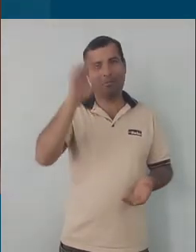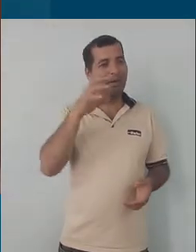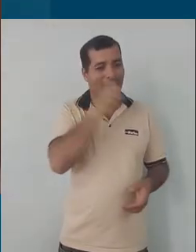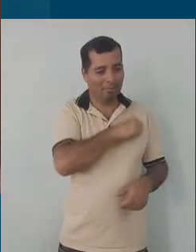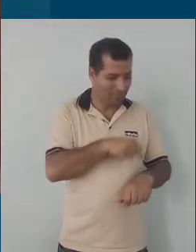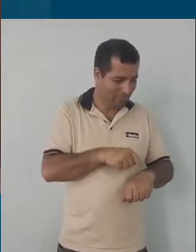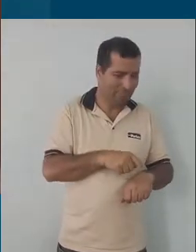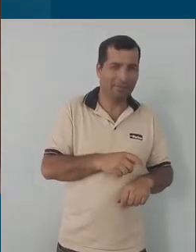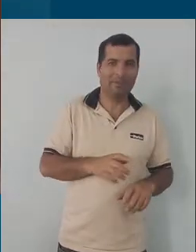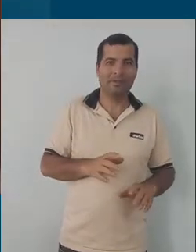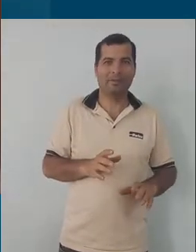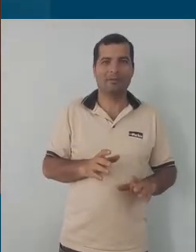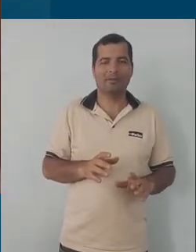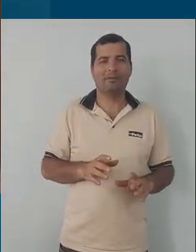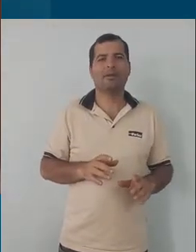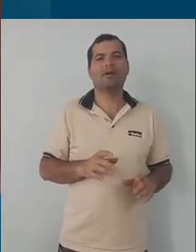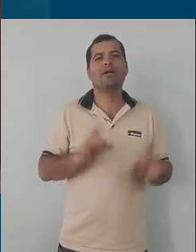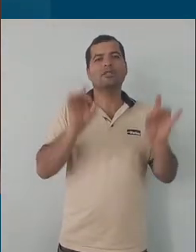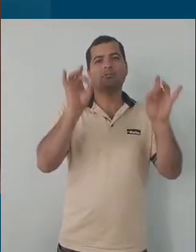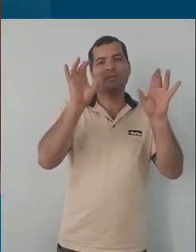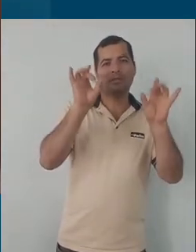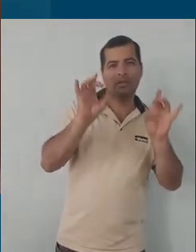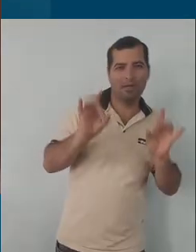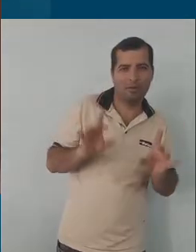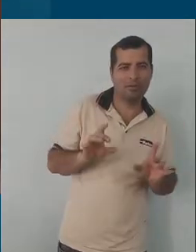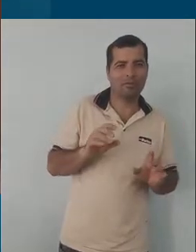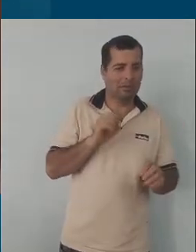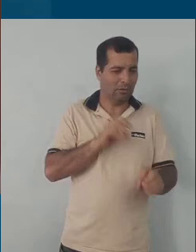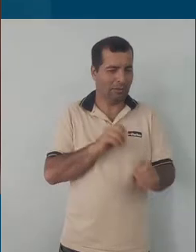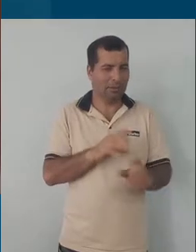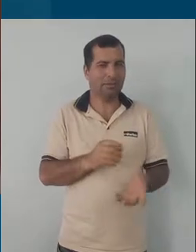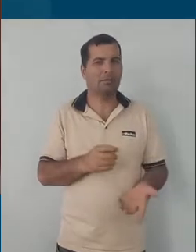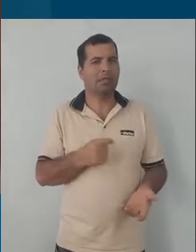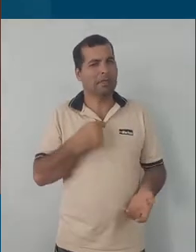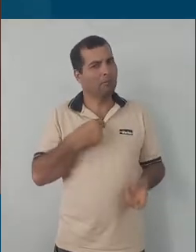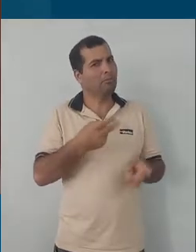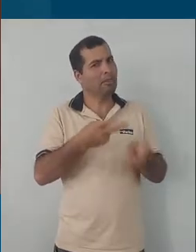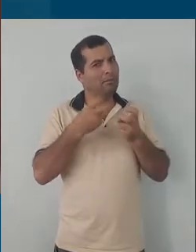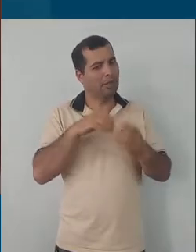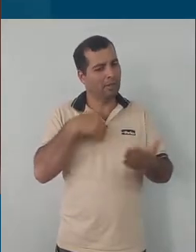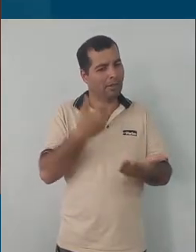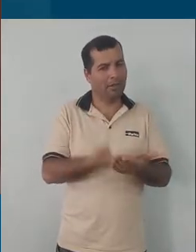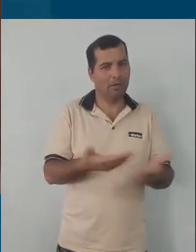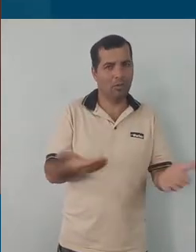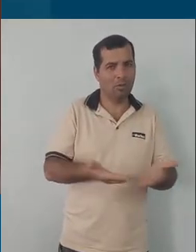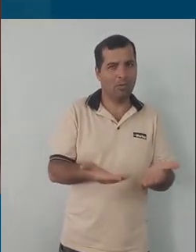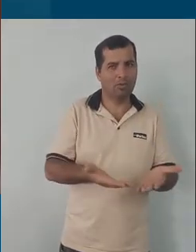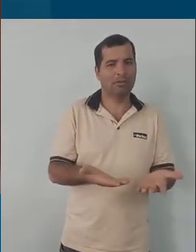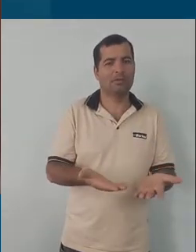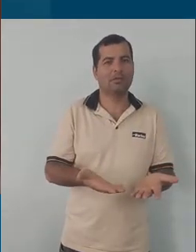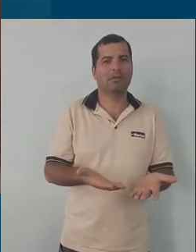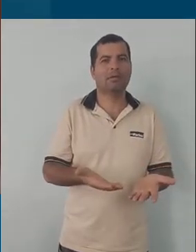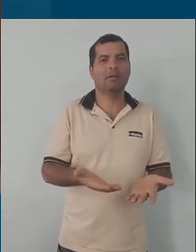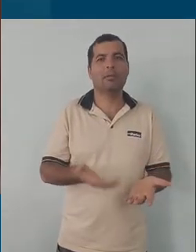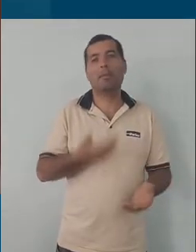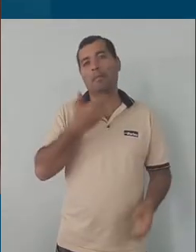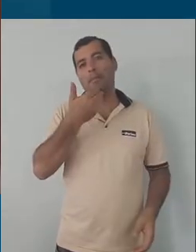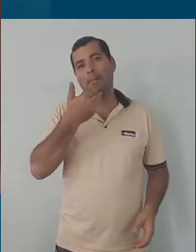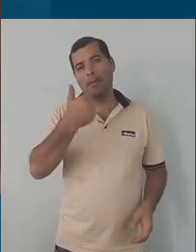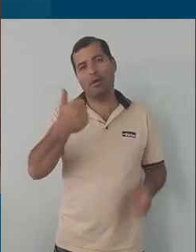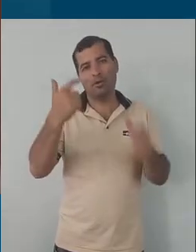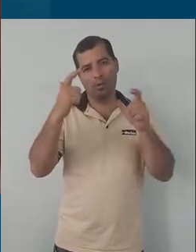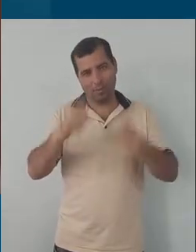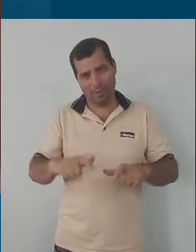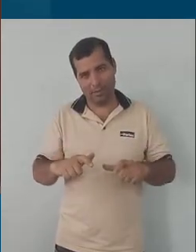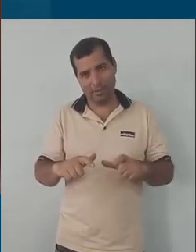A questão da educação especial, bom, de tudo que eu vi até hoje, eu estou convencida de que o melhor lugar para as crianças